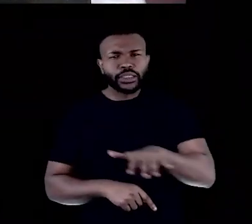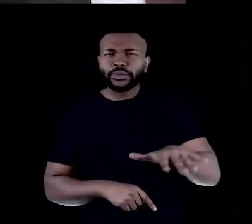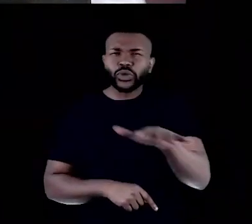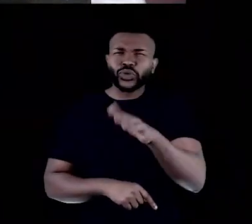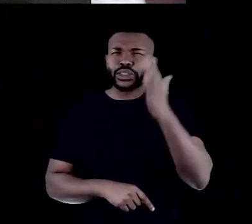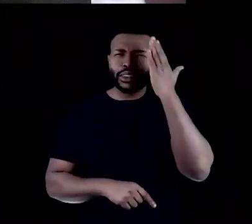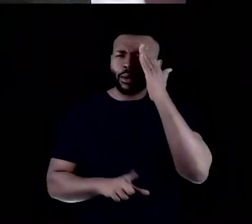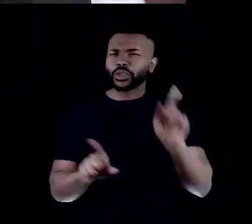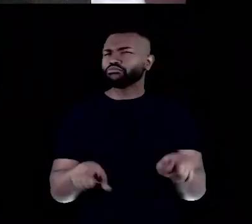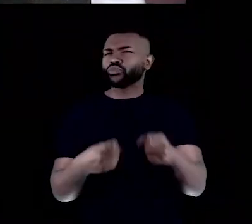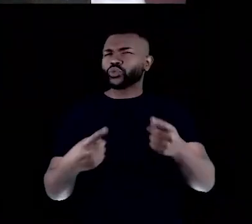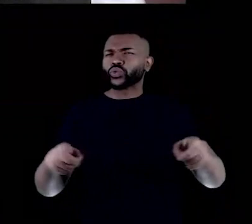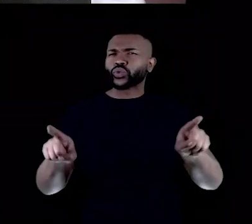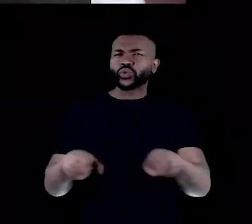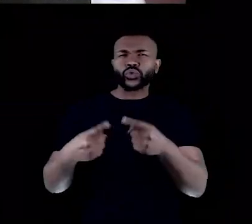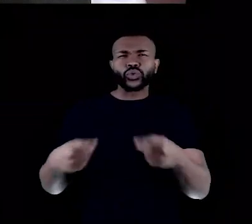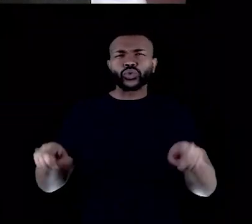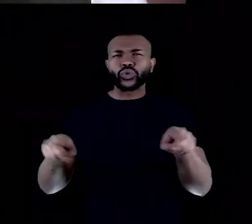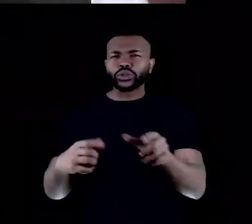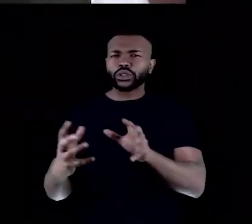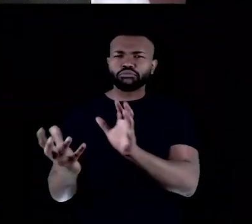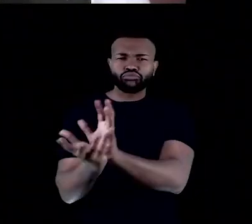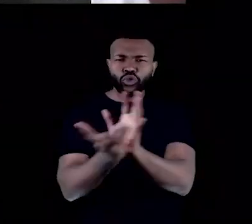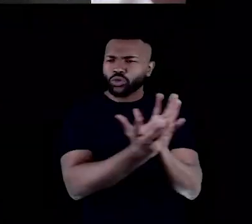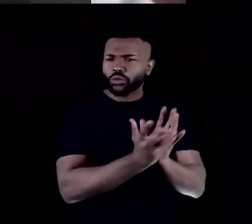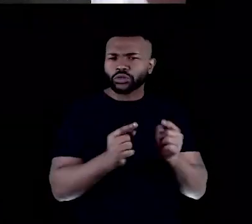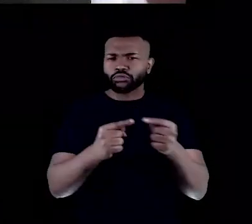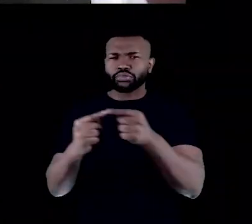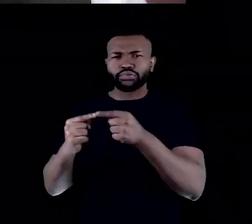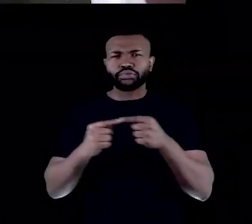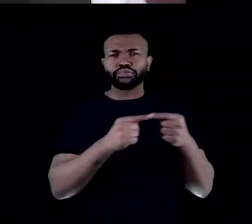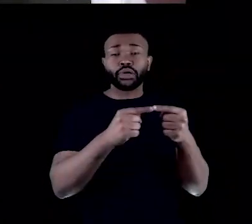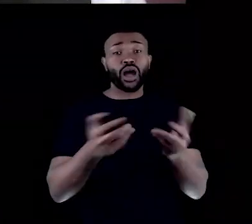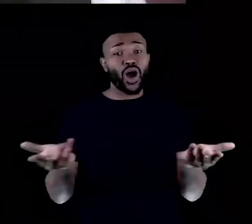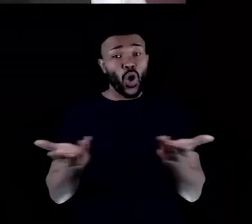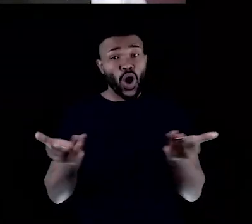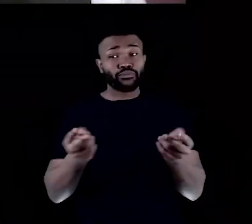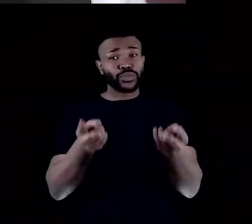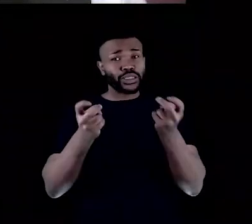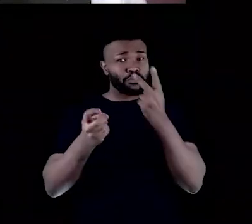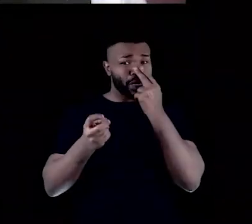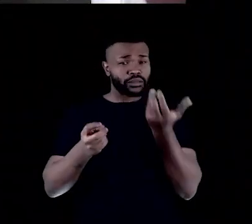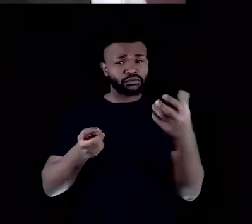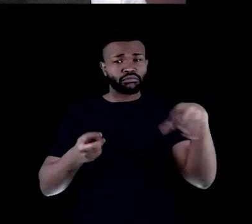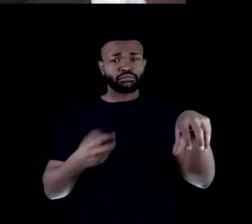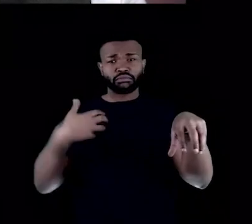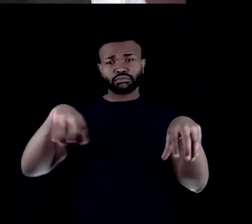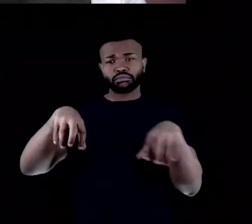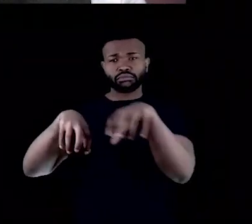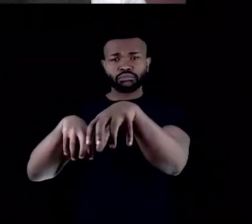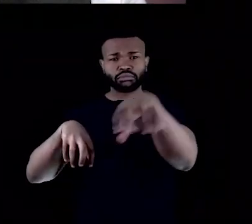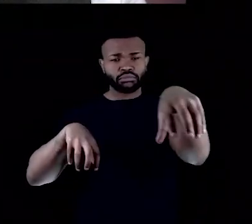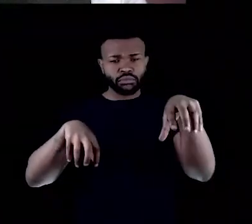novo, e aí todo mundo tava, sabe, a galera da música, meio que se dialogavam mais. Agora eu sinto muito mais nichado, apesar de ter